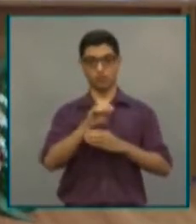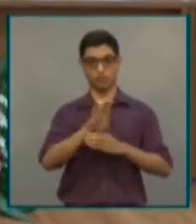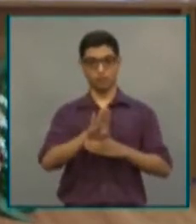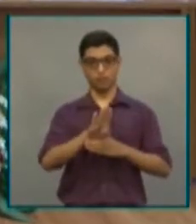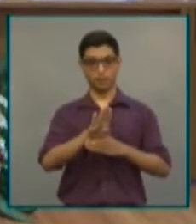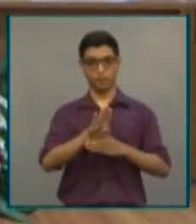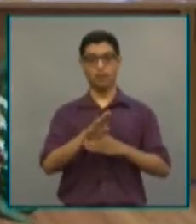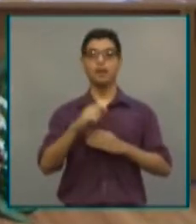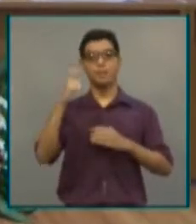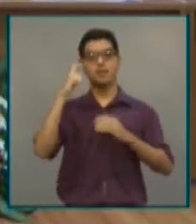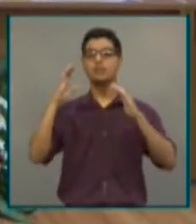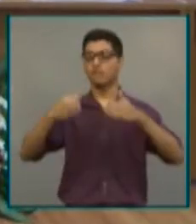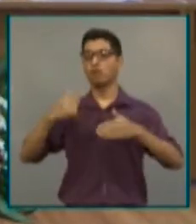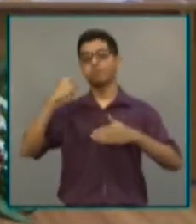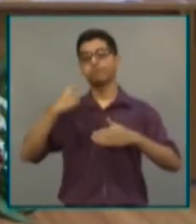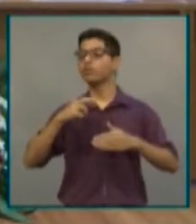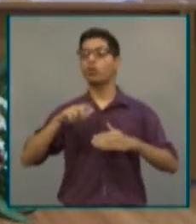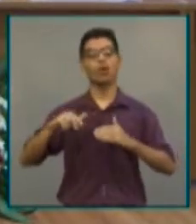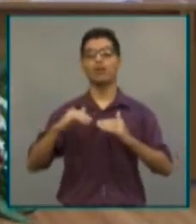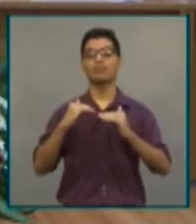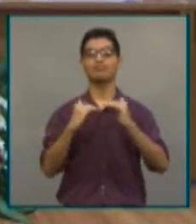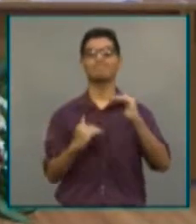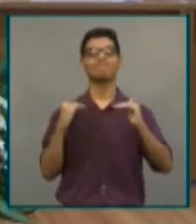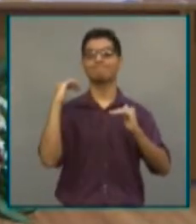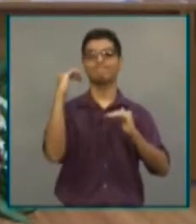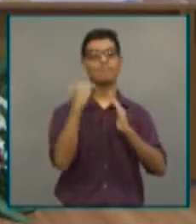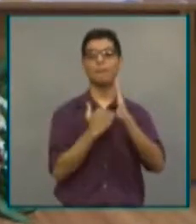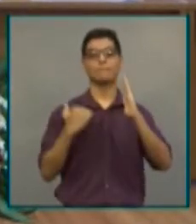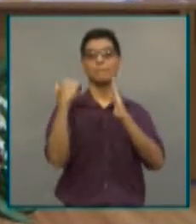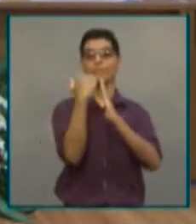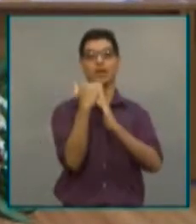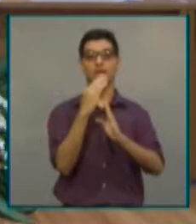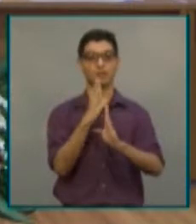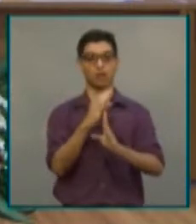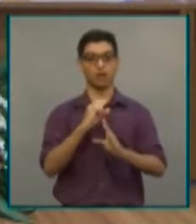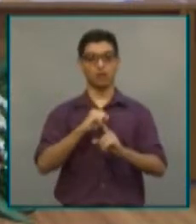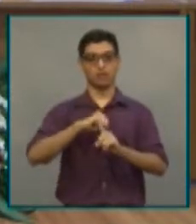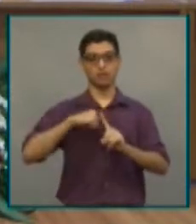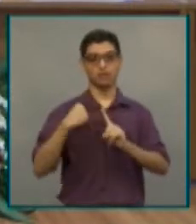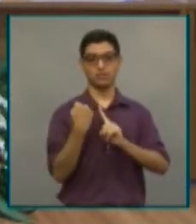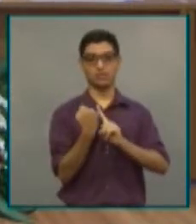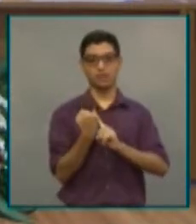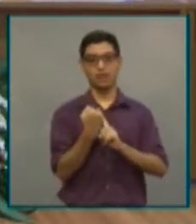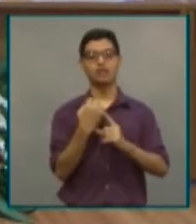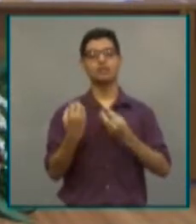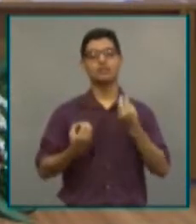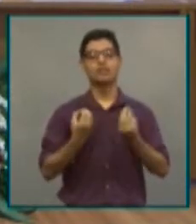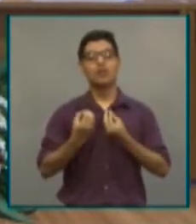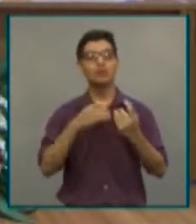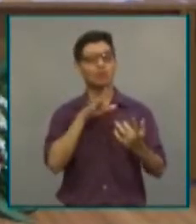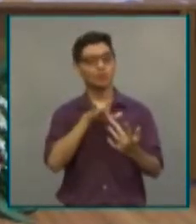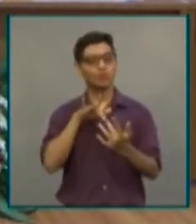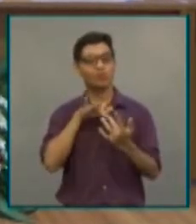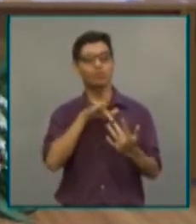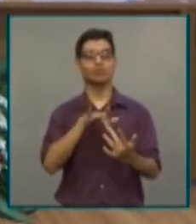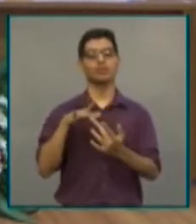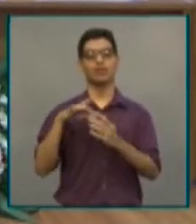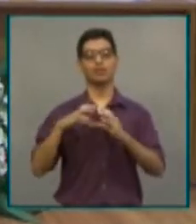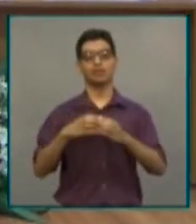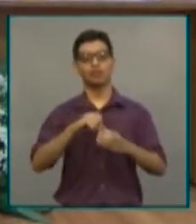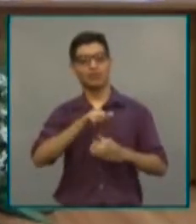advocacia. A sociedade tem um contato muito estreito com a Ordem dos Advogados do Brasil. Por isso que é necessário